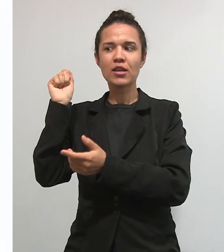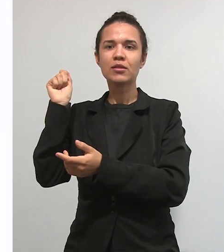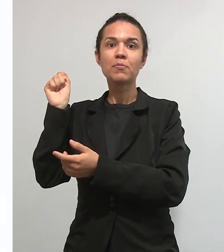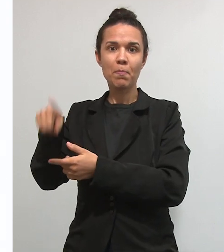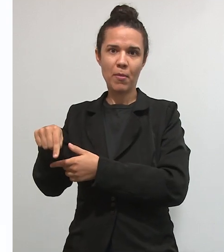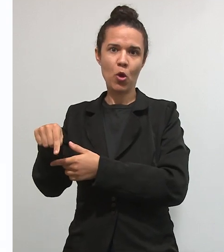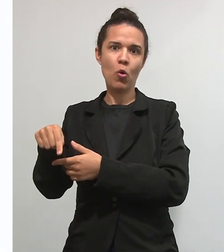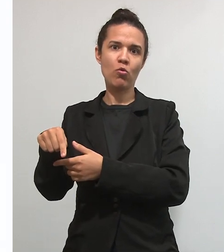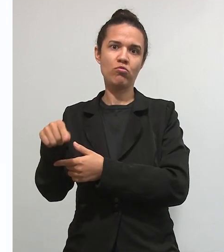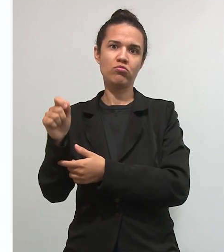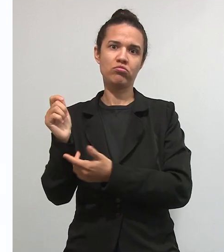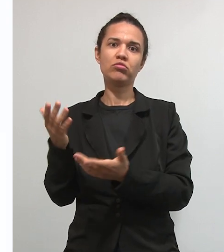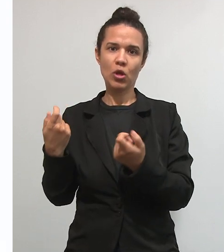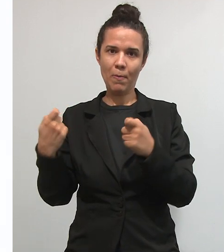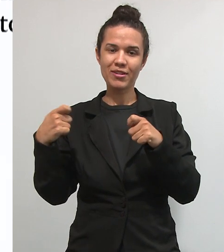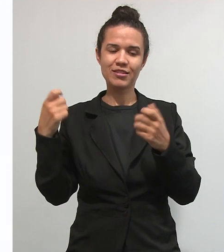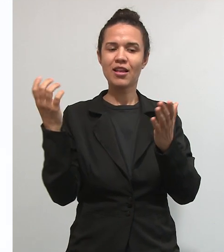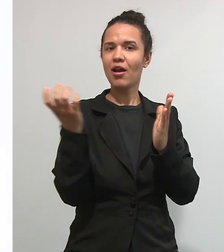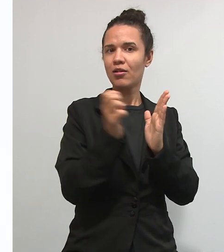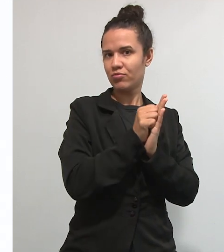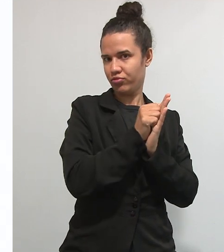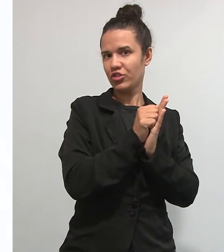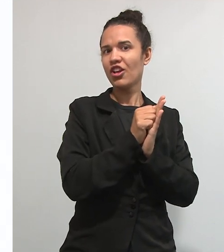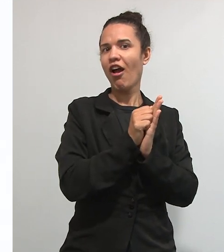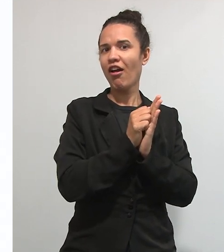por 50 mil.